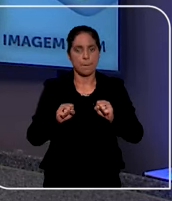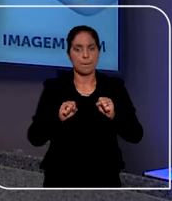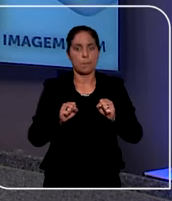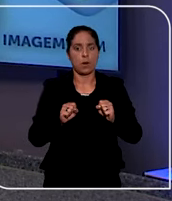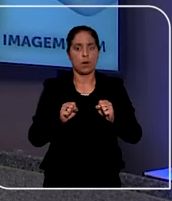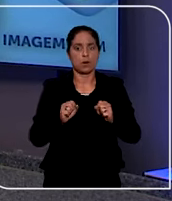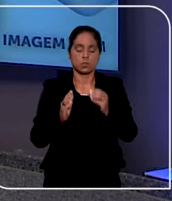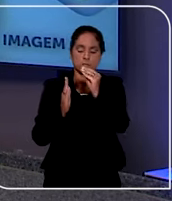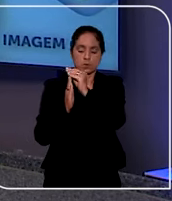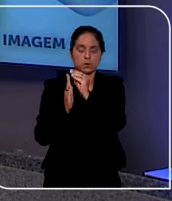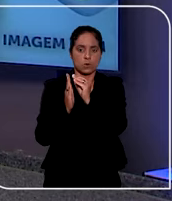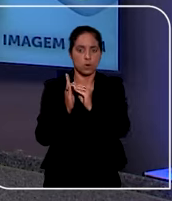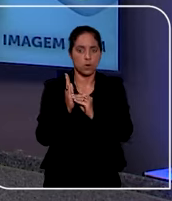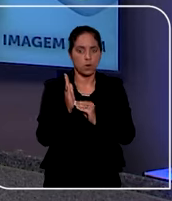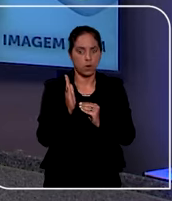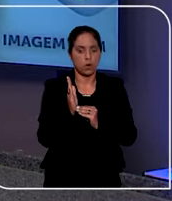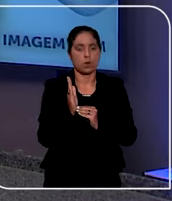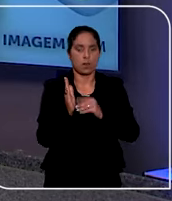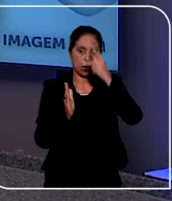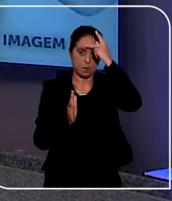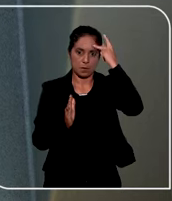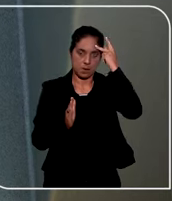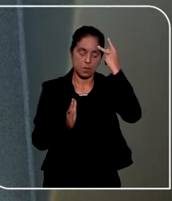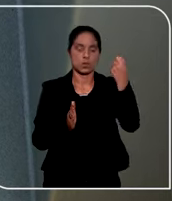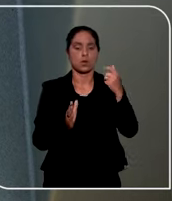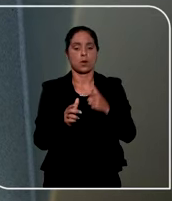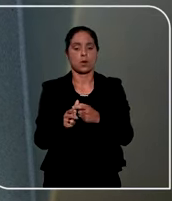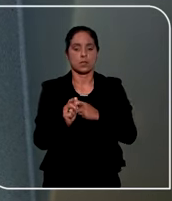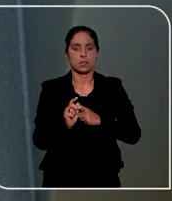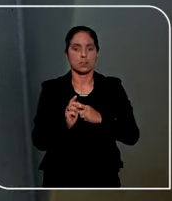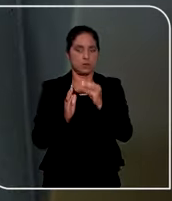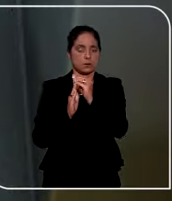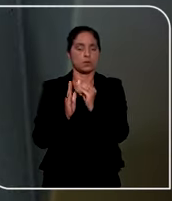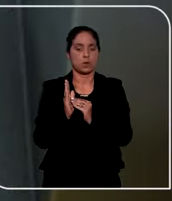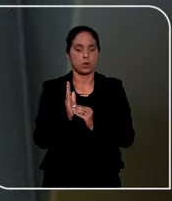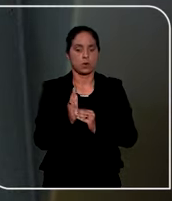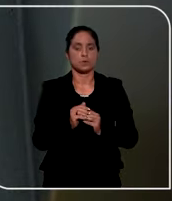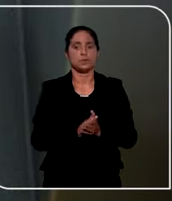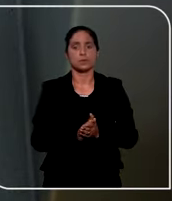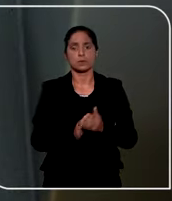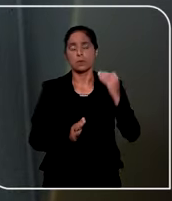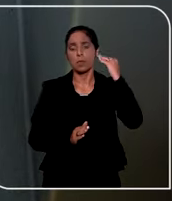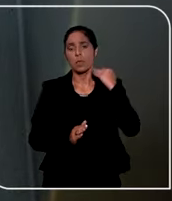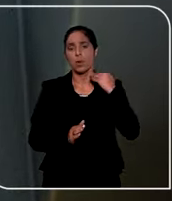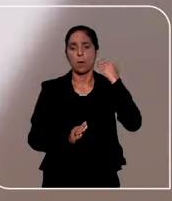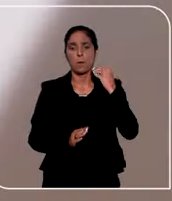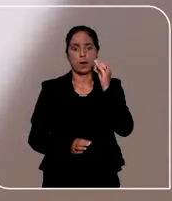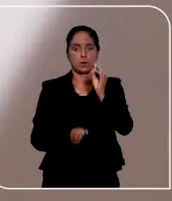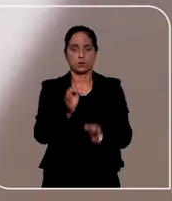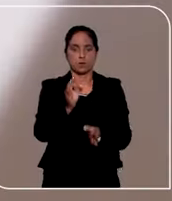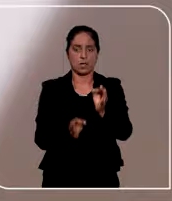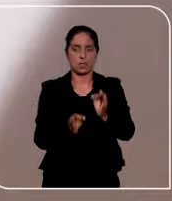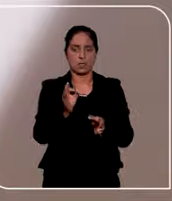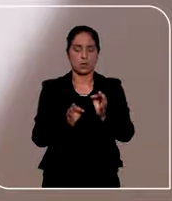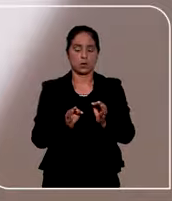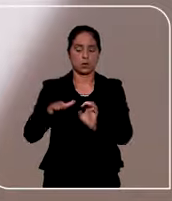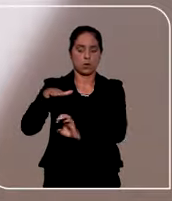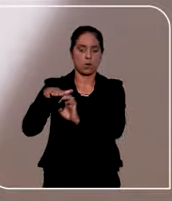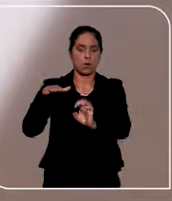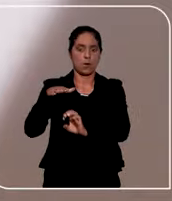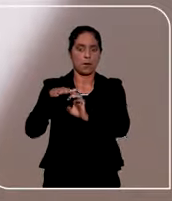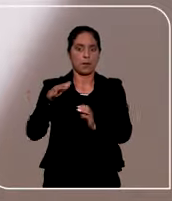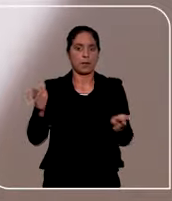inscrever o devedor nesse cadastro no caso julgado um banco ajuizou ação de execução contra uma